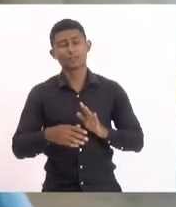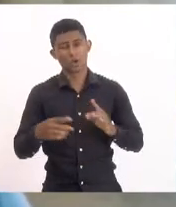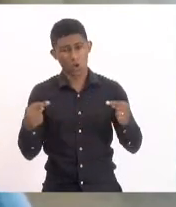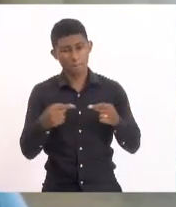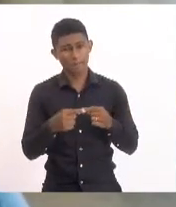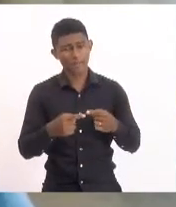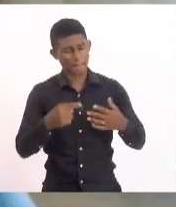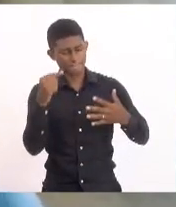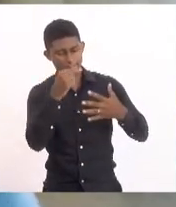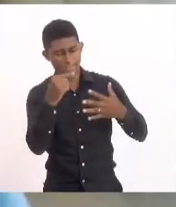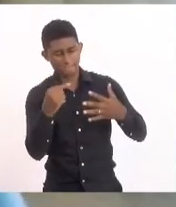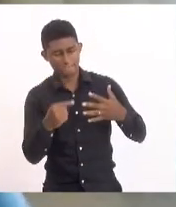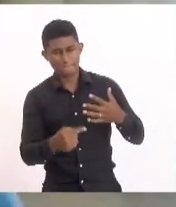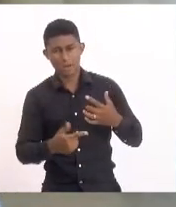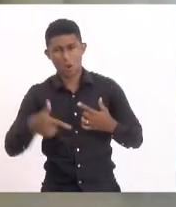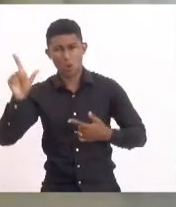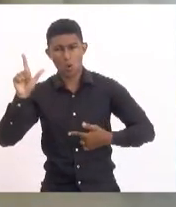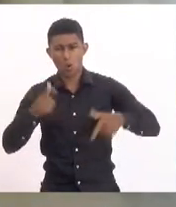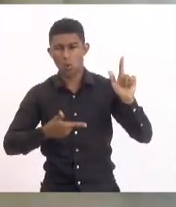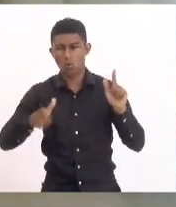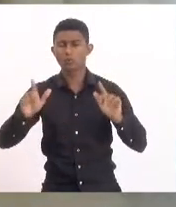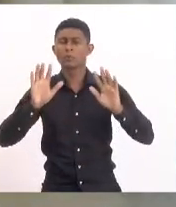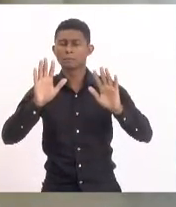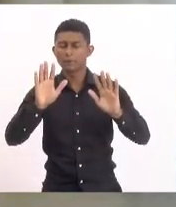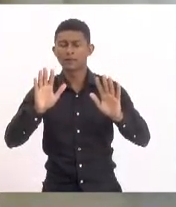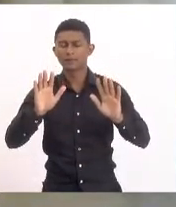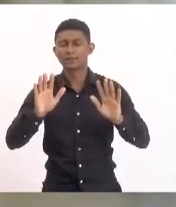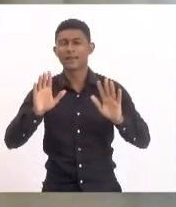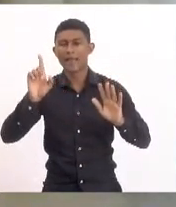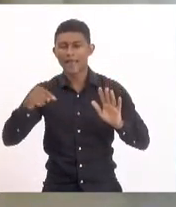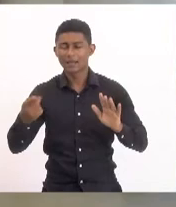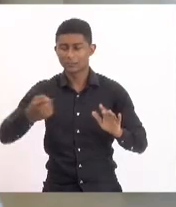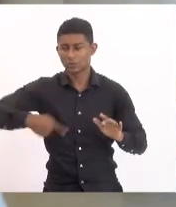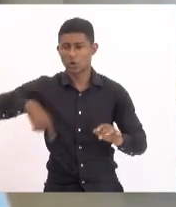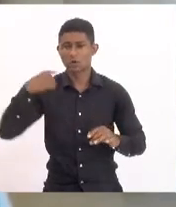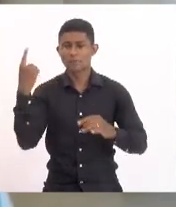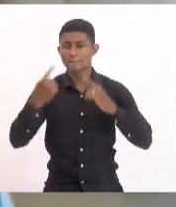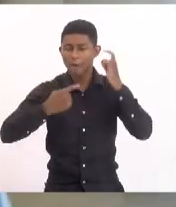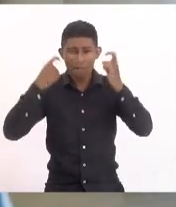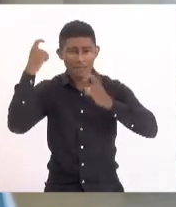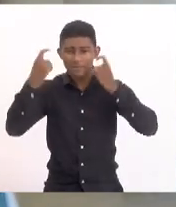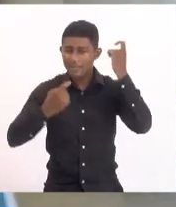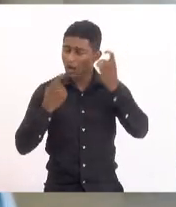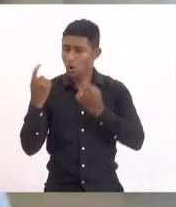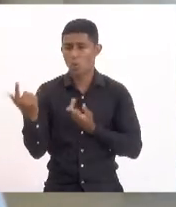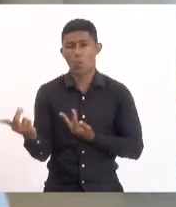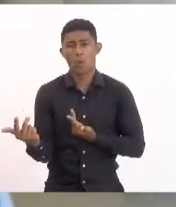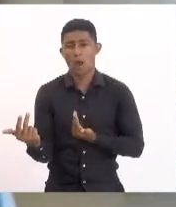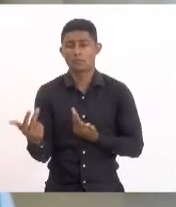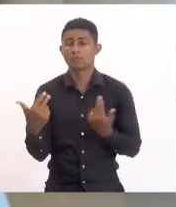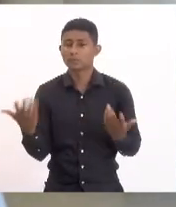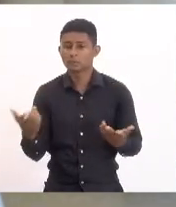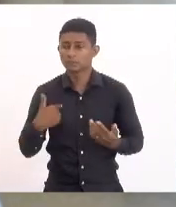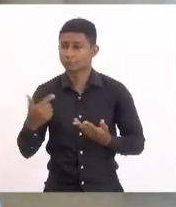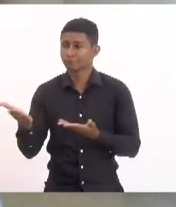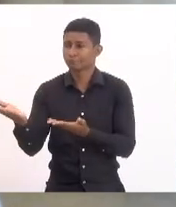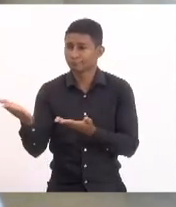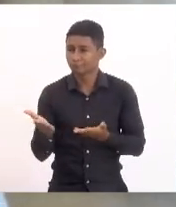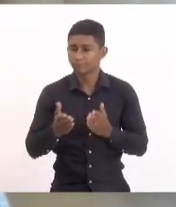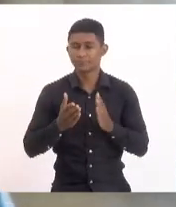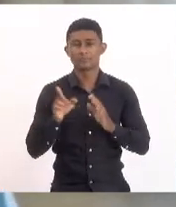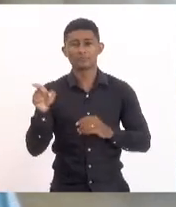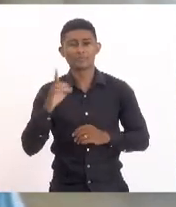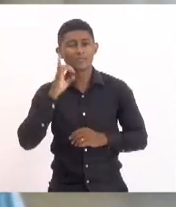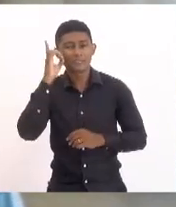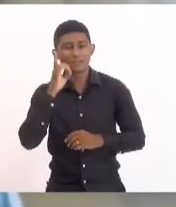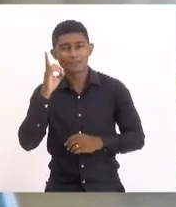uma preocupação e uma dedicação comum dos nossos mandatos. Então, nesse sentido, eu queria começar convidando aqui a deputada Dani Monteiro